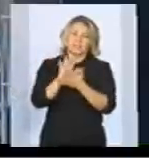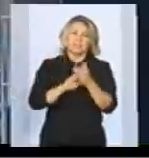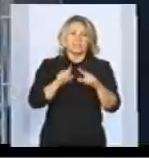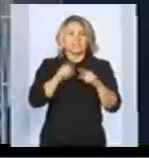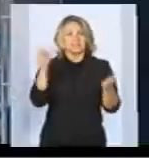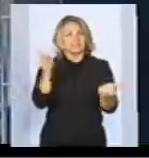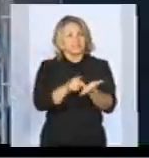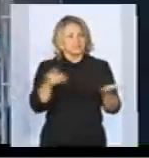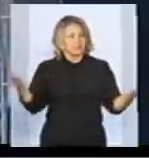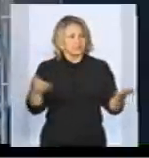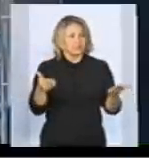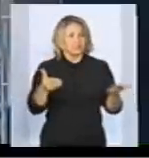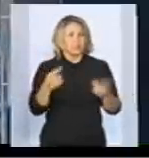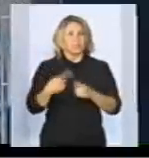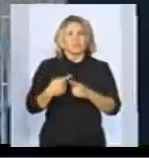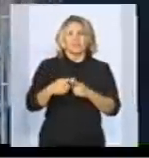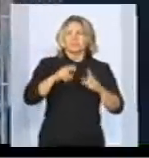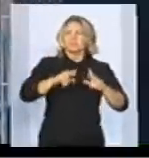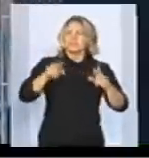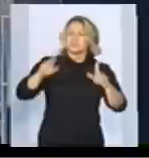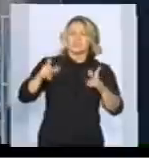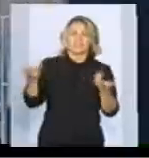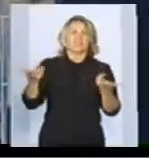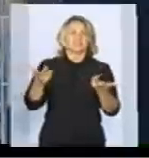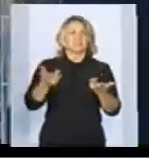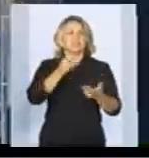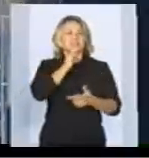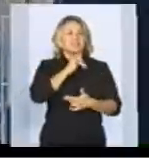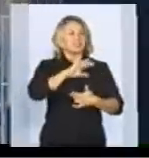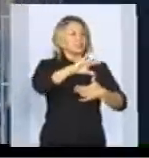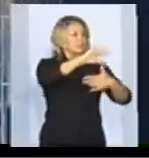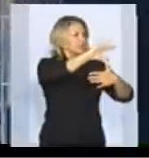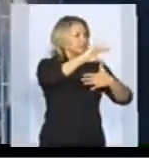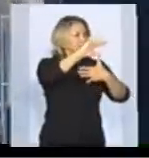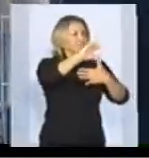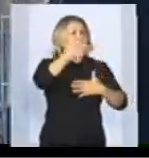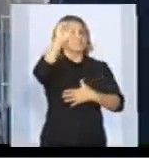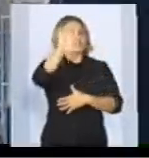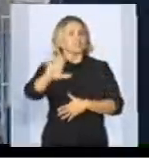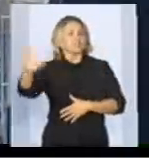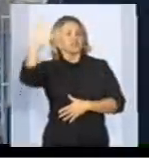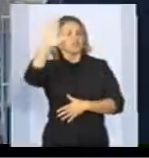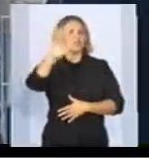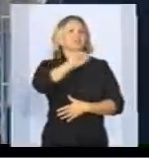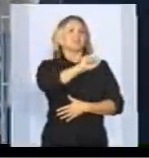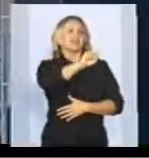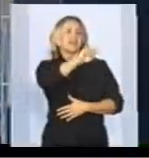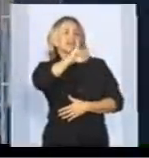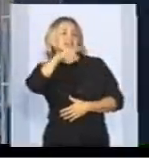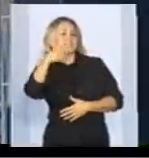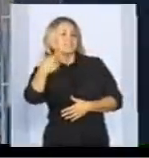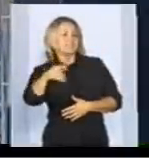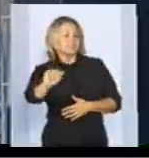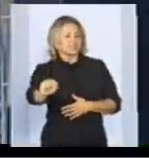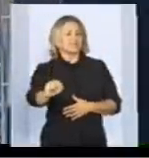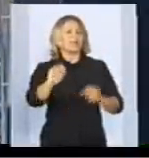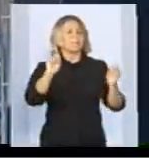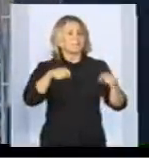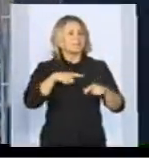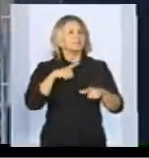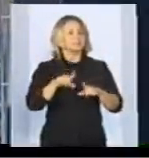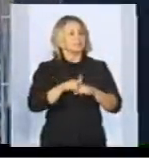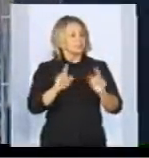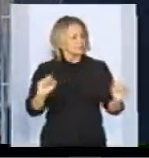nós não temos acesso ao que se produs de variado na América Latina na Europa na Ásia essa é uma questão que precisa também